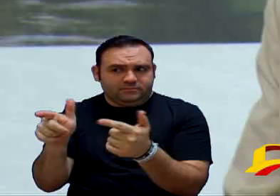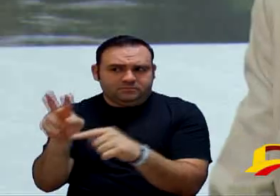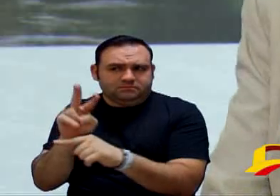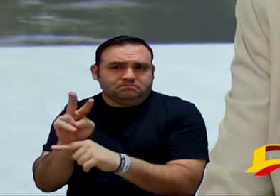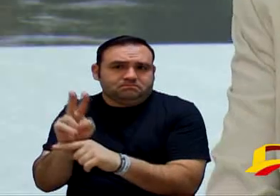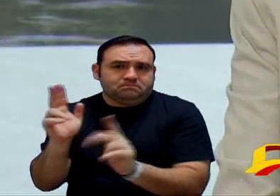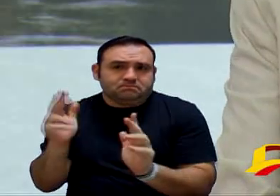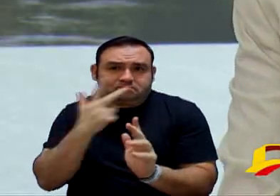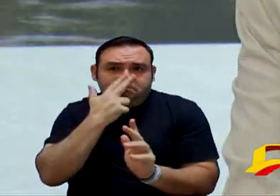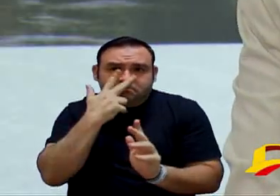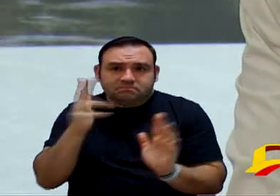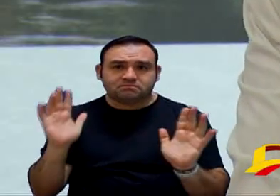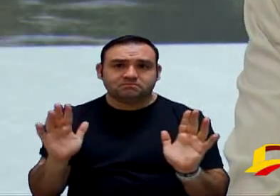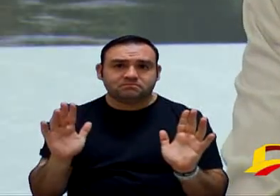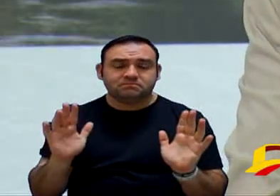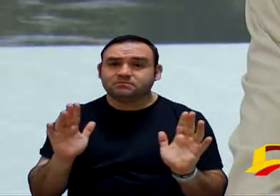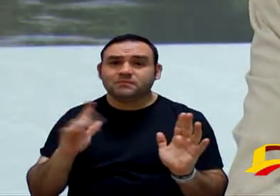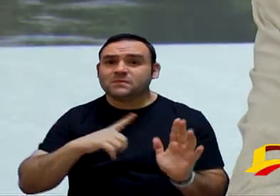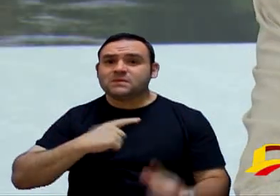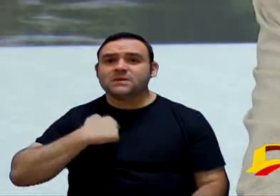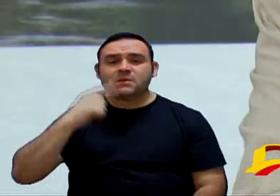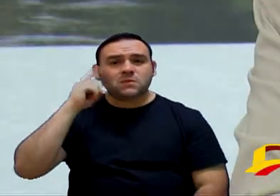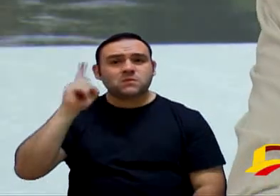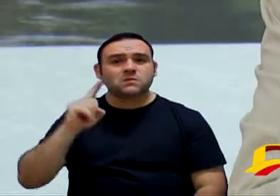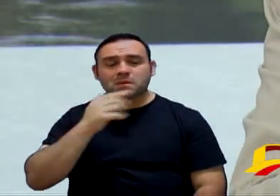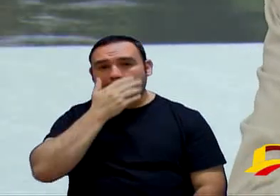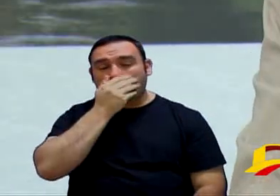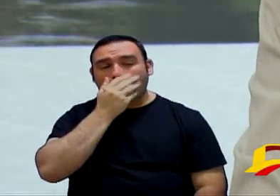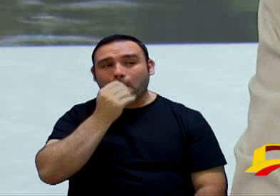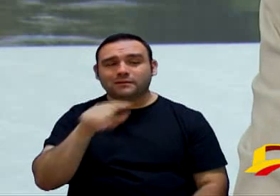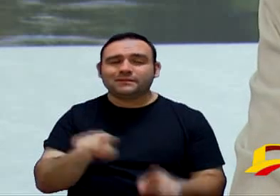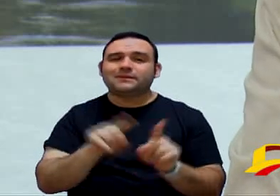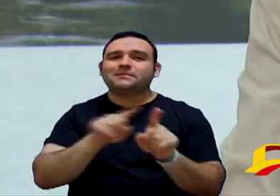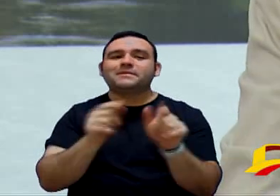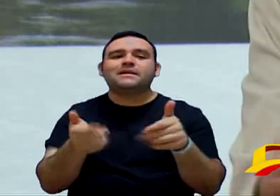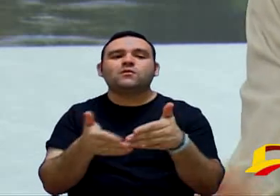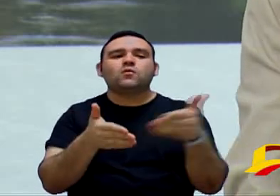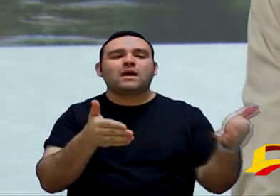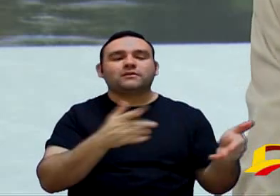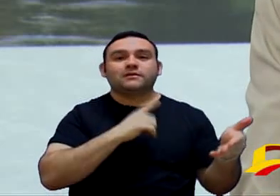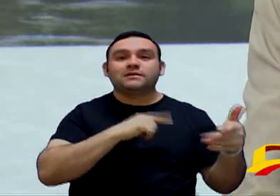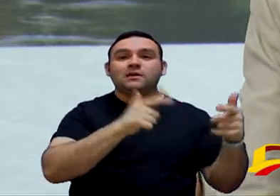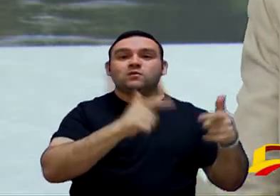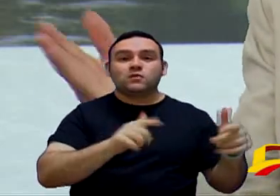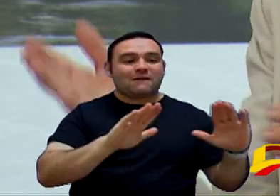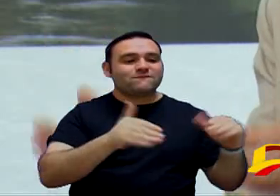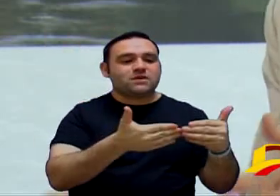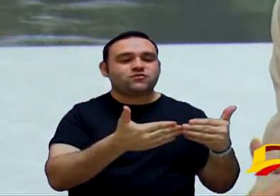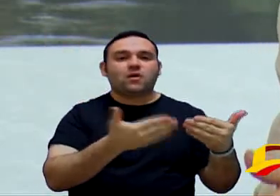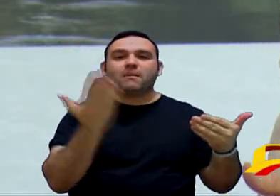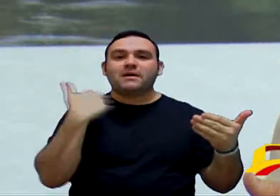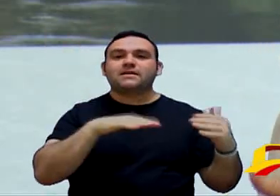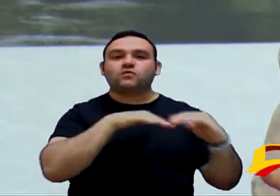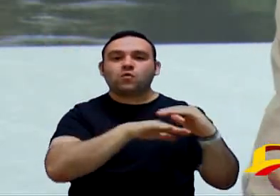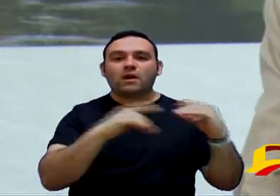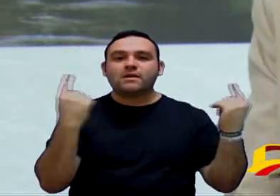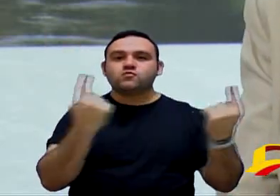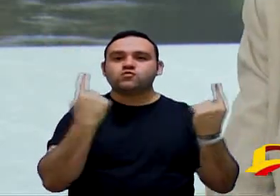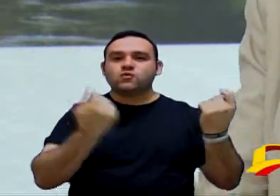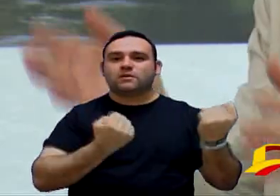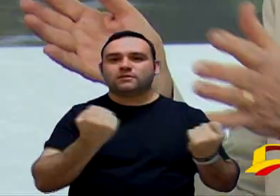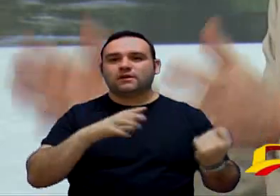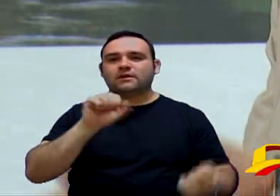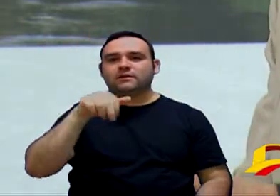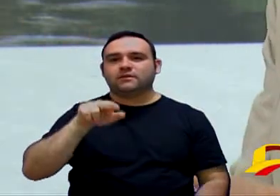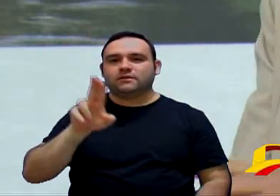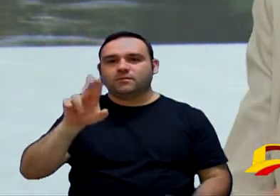vereador e não consigo entender que ao lado tem um espaço que foi fechado onde se guardavam as ambulâncias do